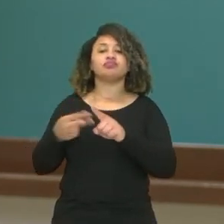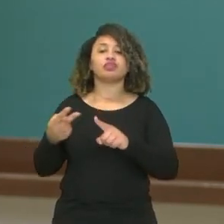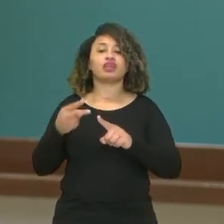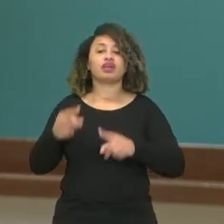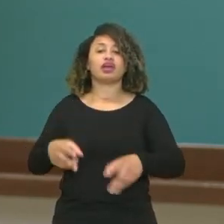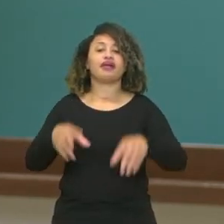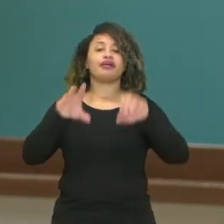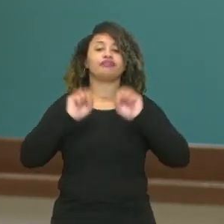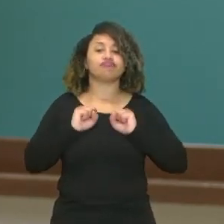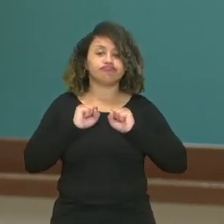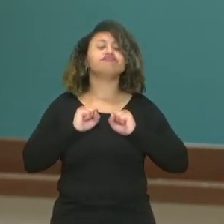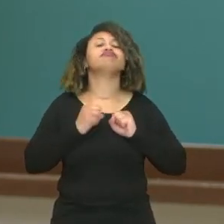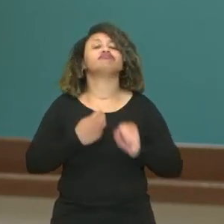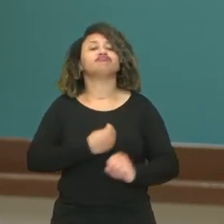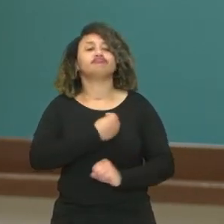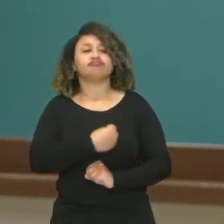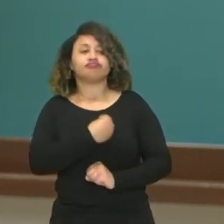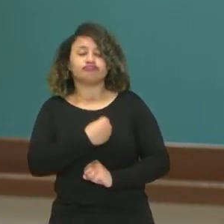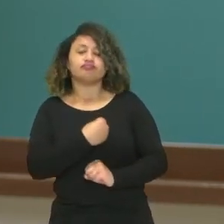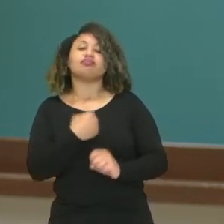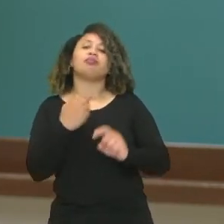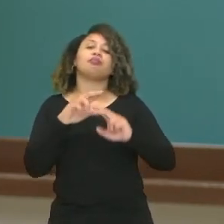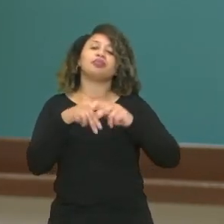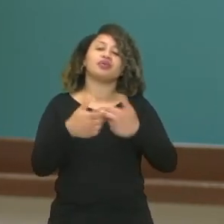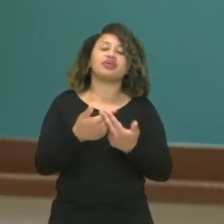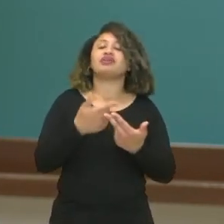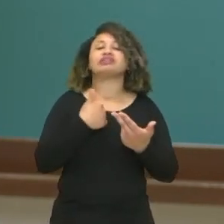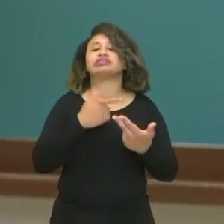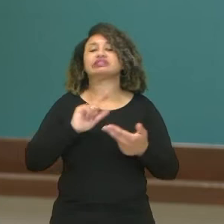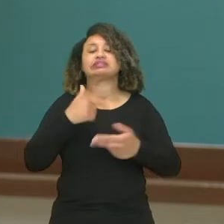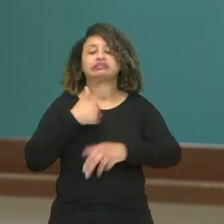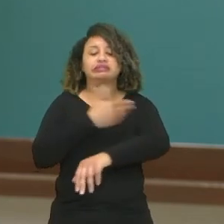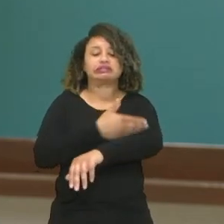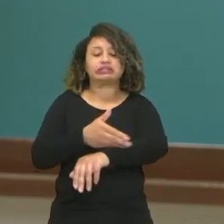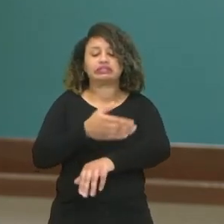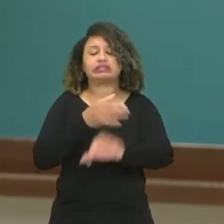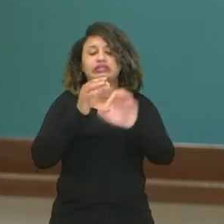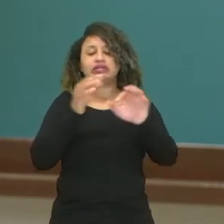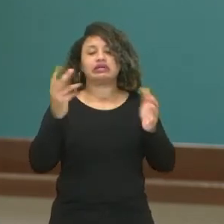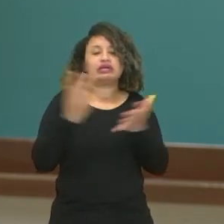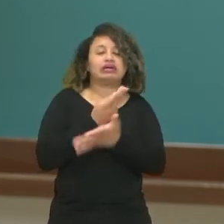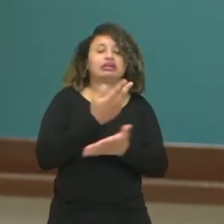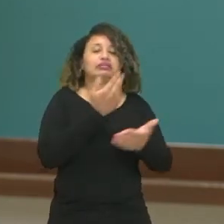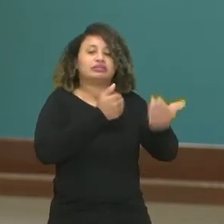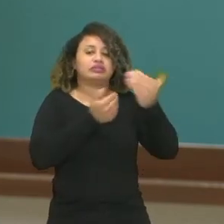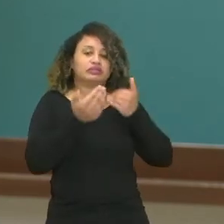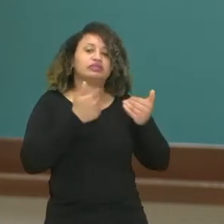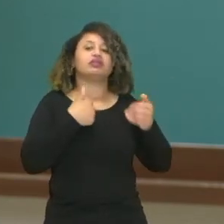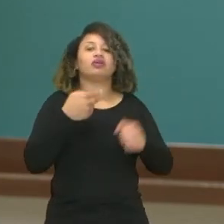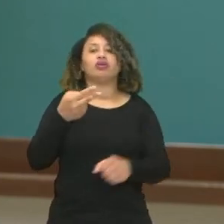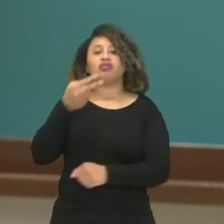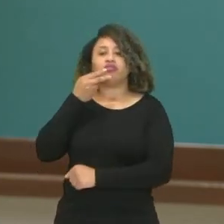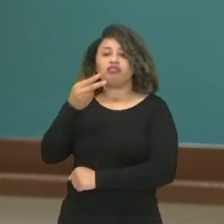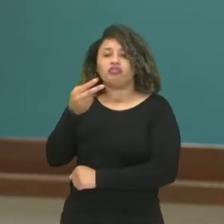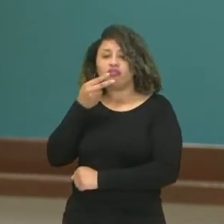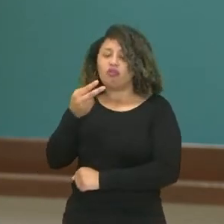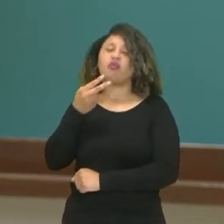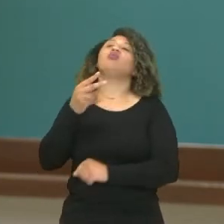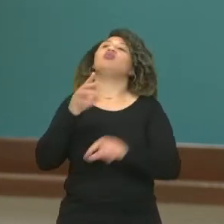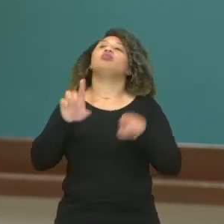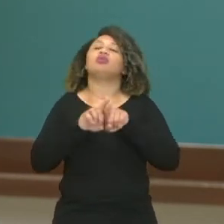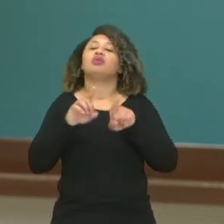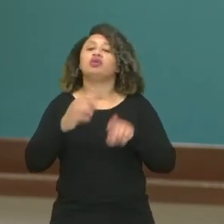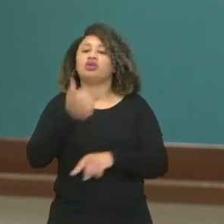que a gente adquire na nossa vida por conta de maus hábitos, por exemplo, alimentares, tabagismo, uso de